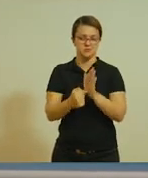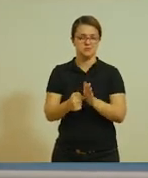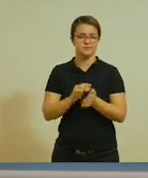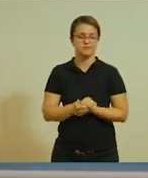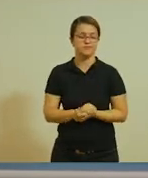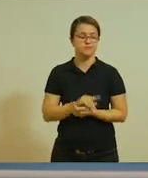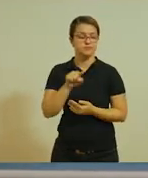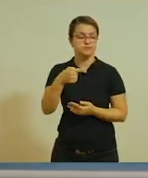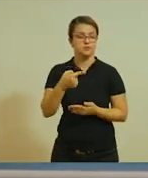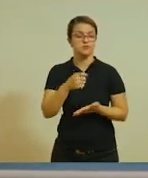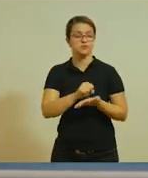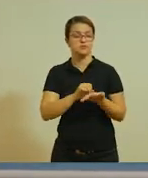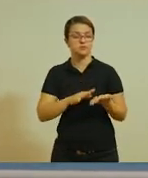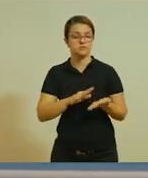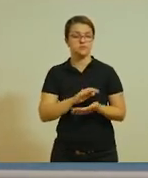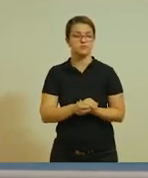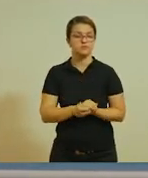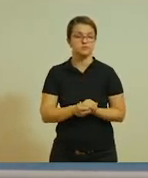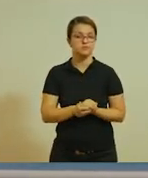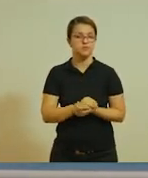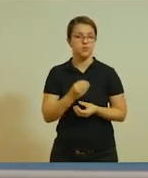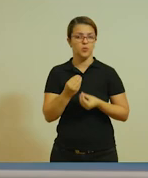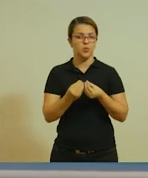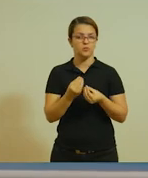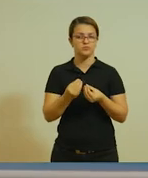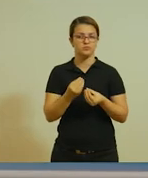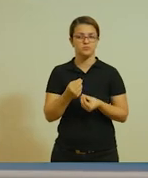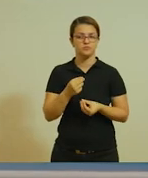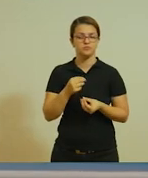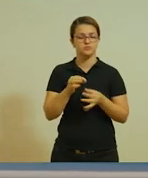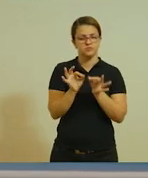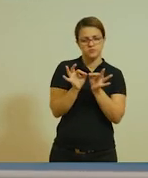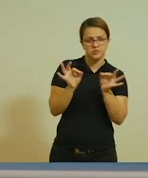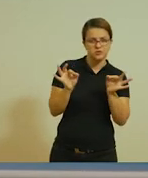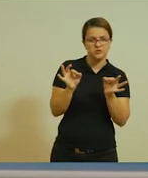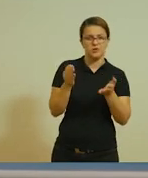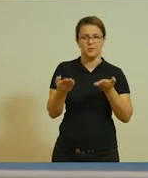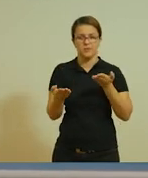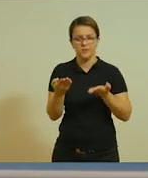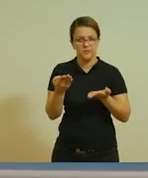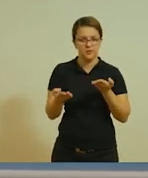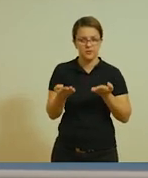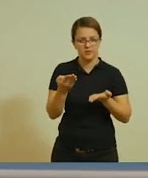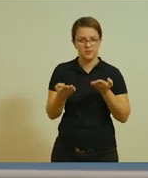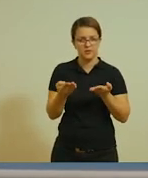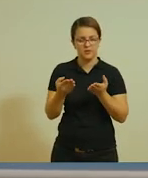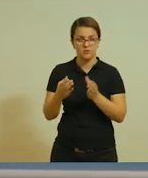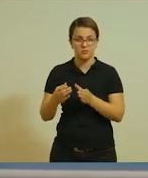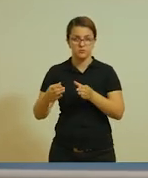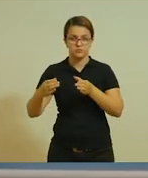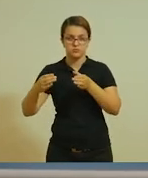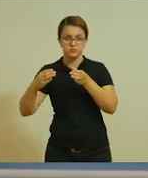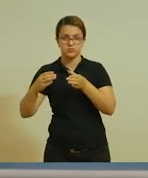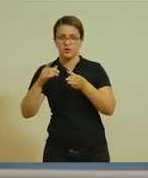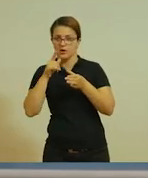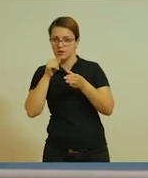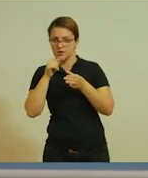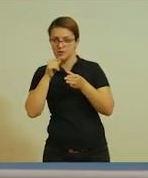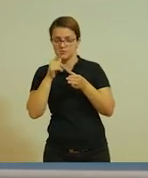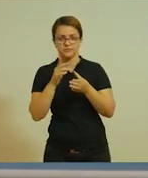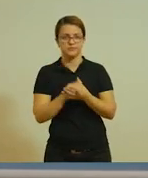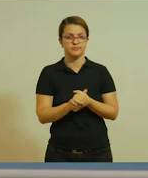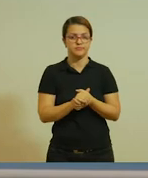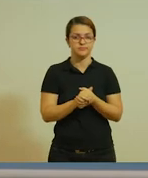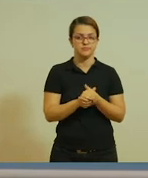Bem, a próxima atividade de matemática é reconhecendo as medidas. Nessas atividades, crianças, vocês vão fazer atividades sobre medida